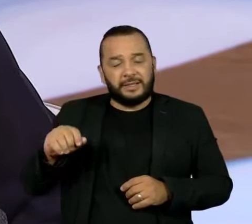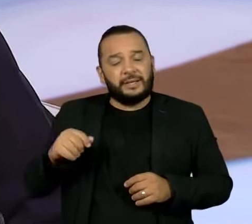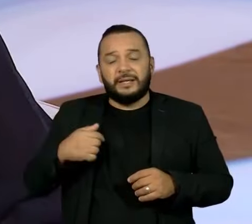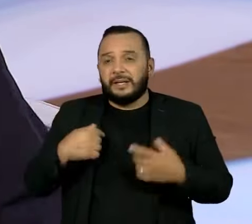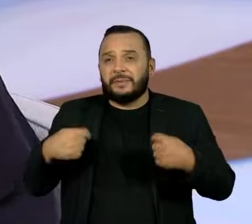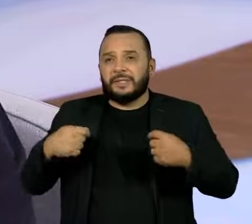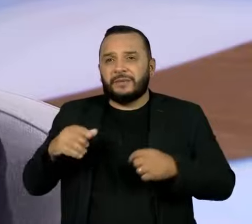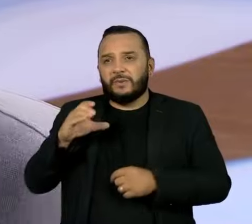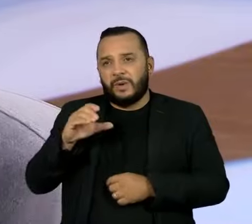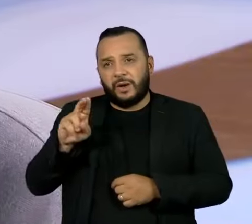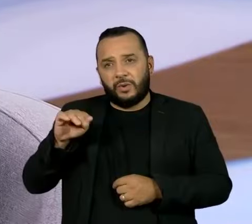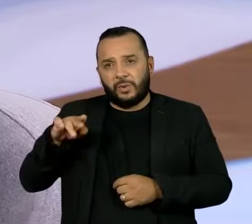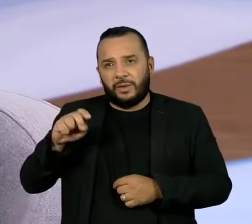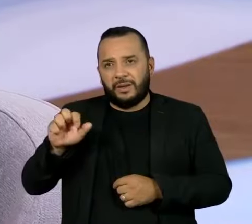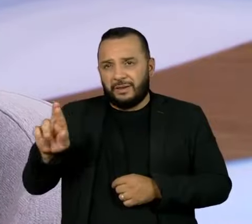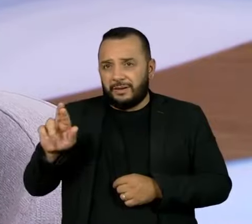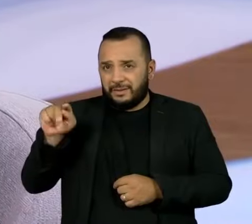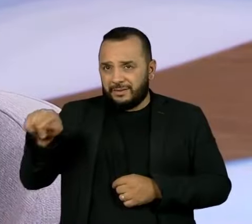E...